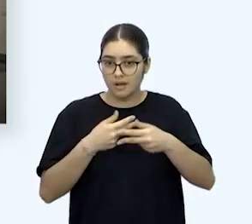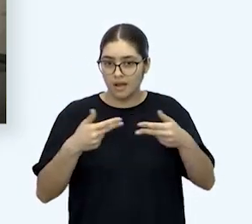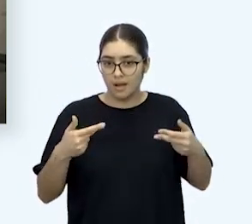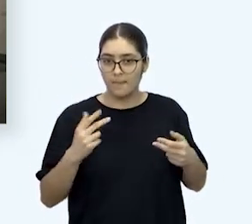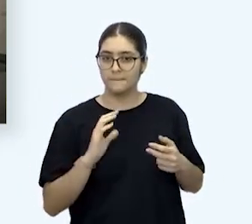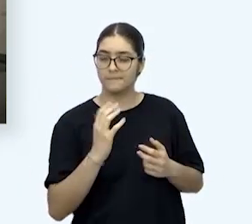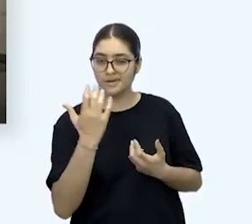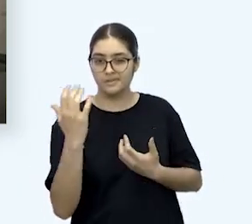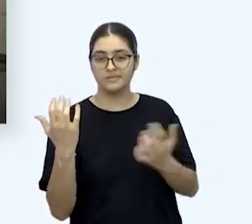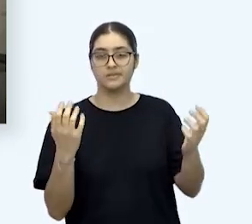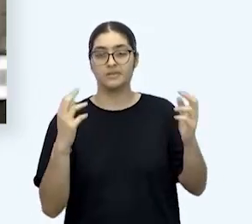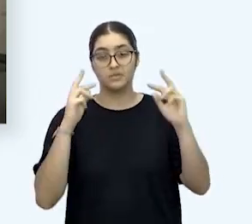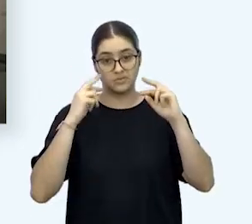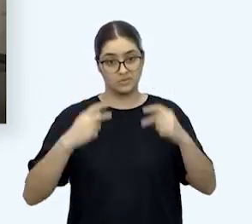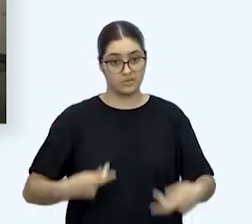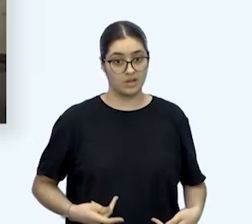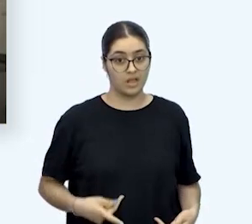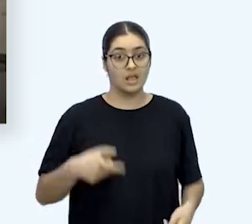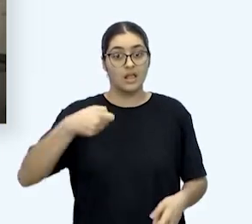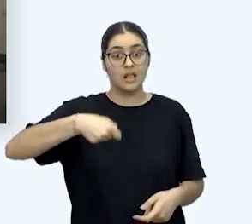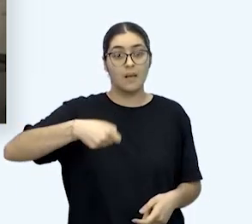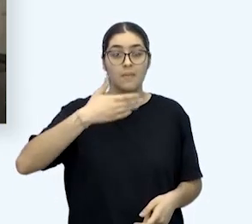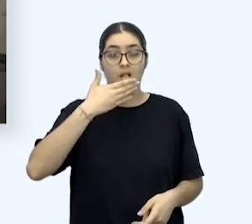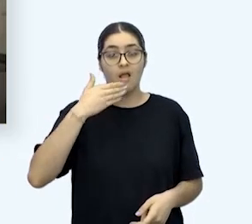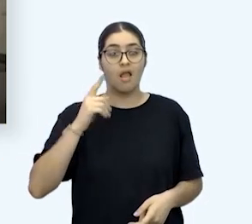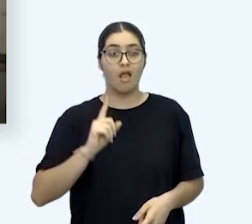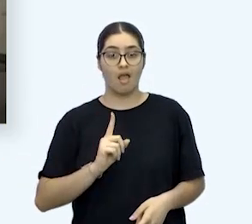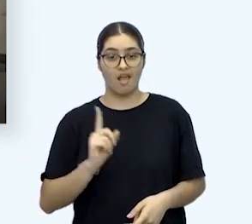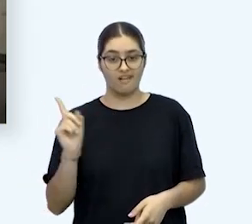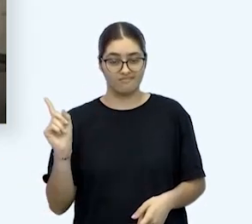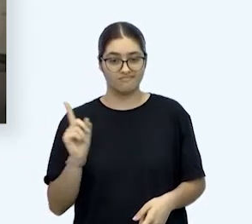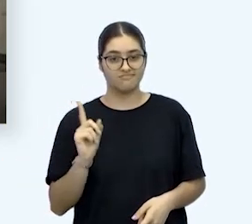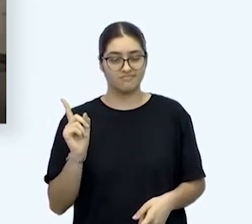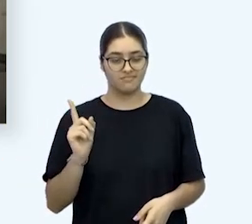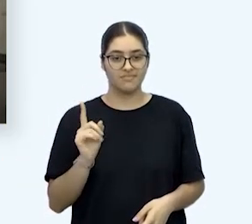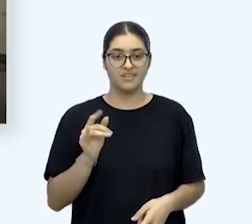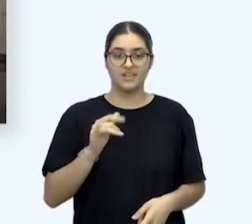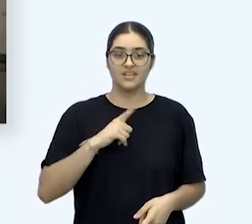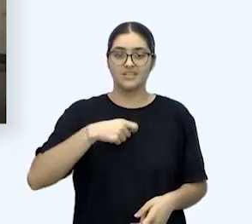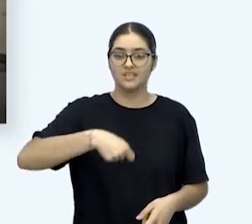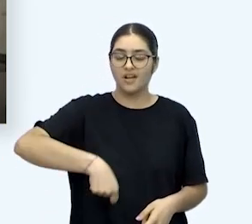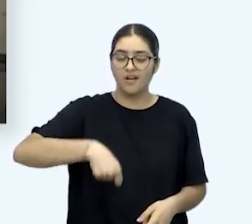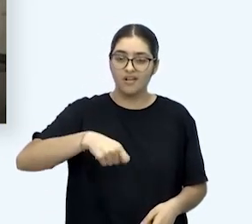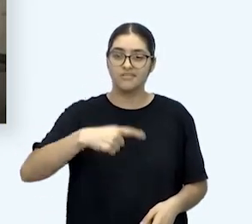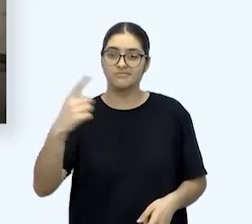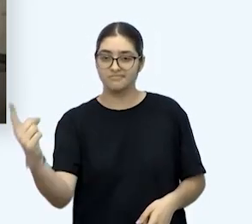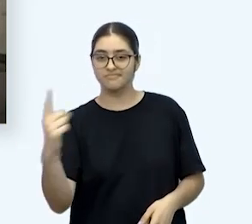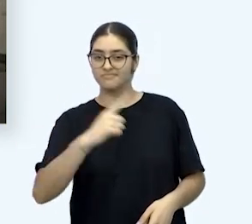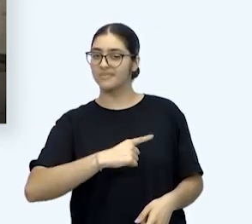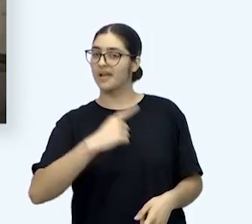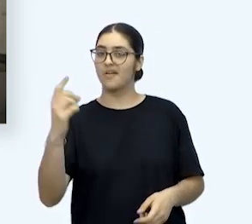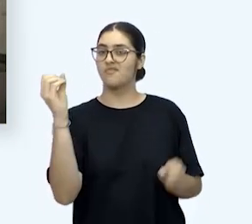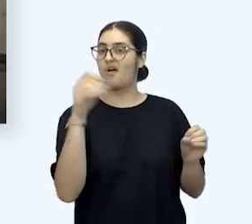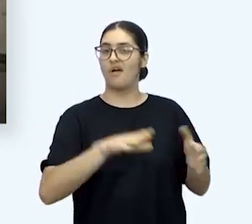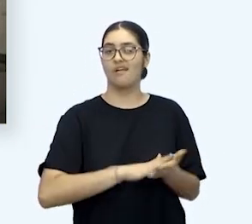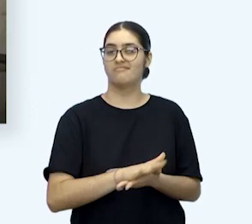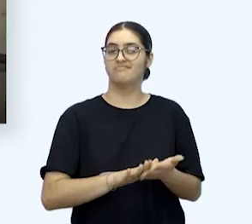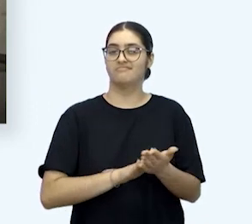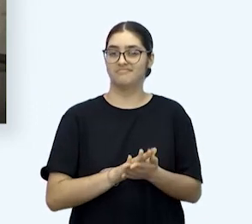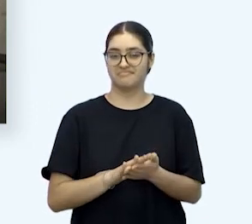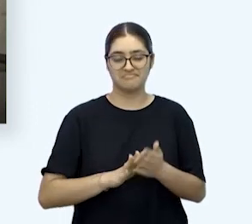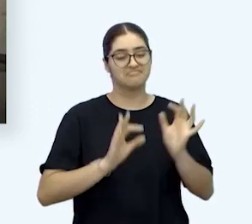Sendo assim, o melhor mesmo são as sacolas retornáveis. Essas que a gente leva e traz cada vez que faz compras. Isso,